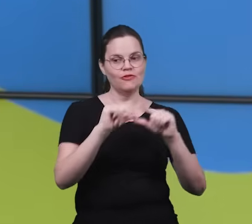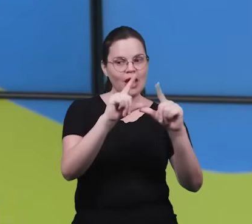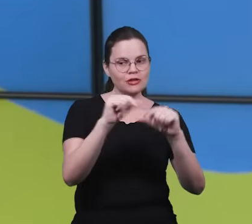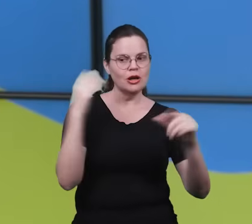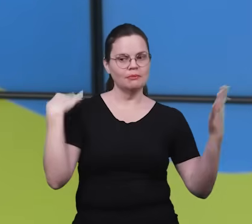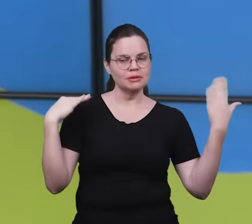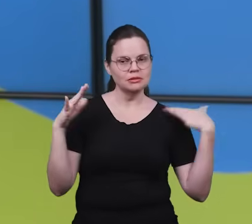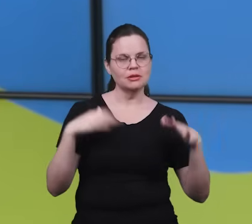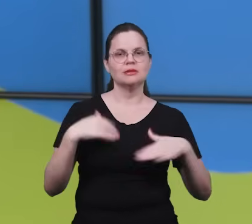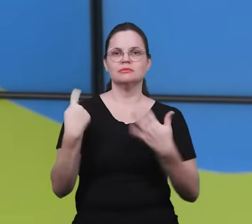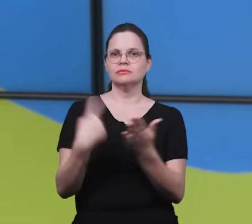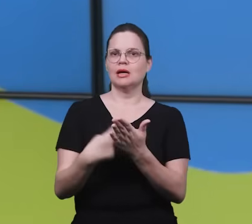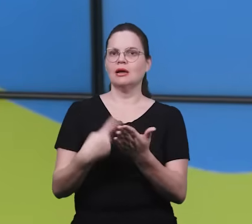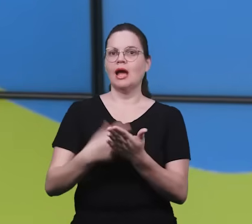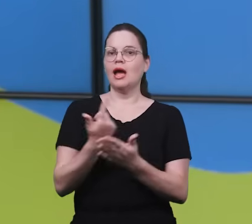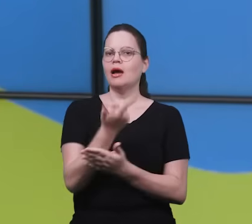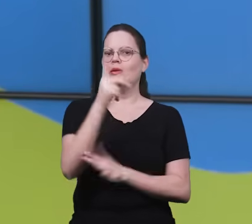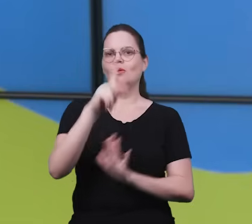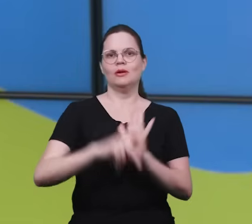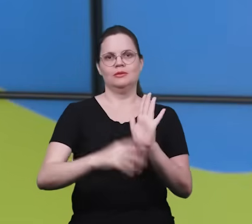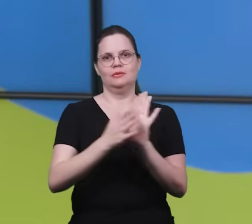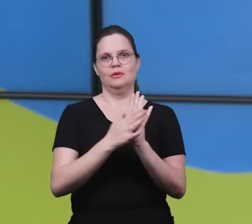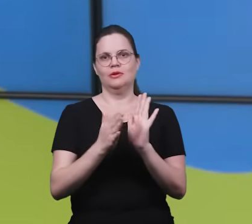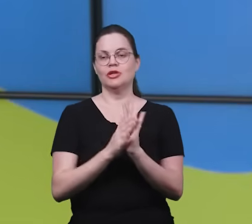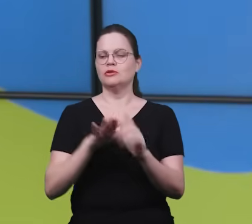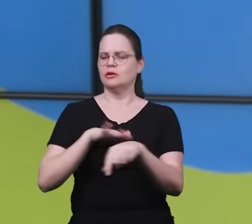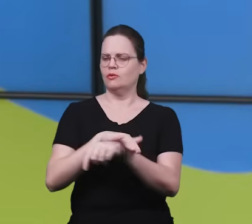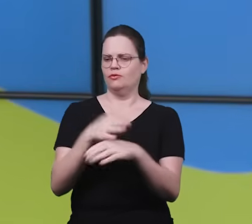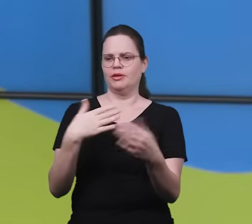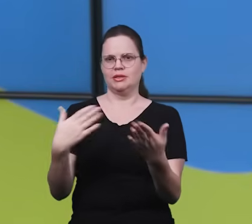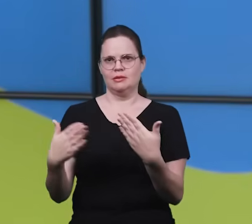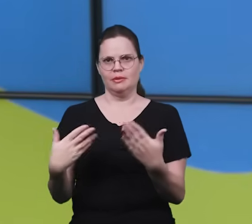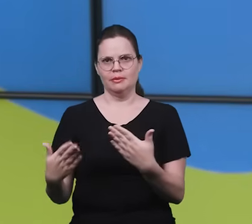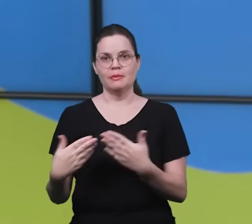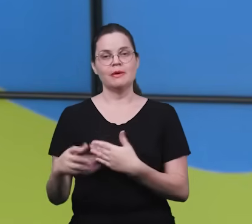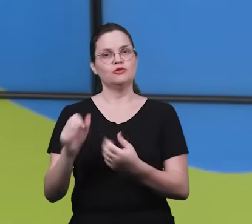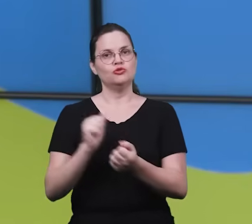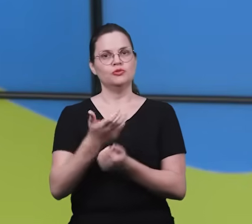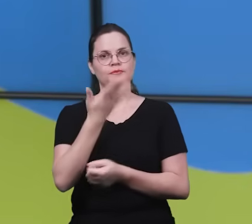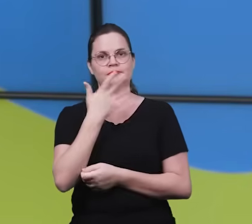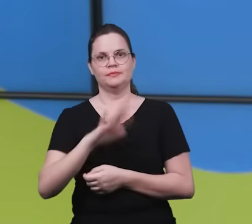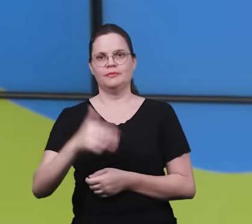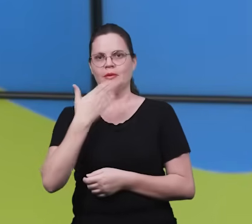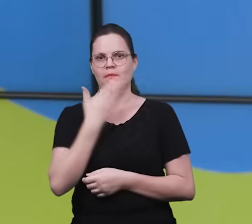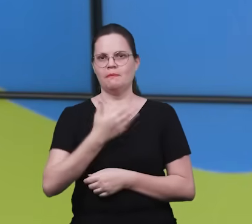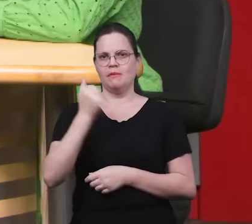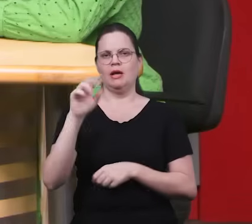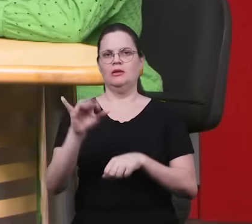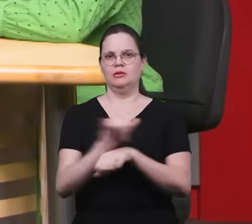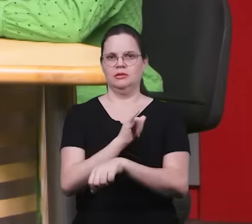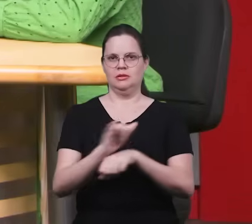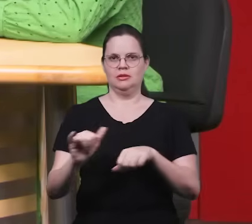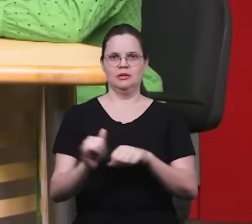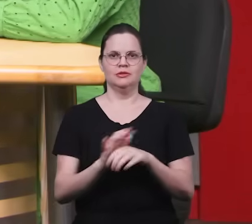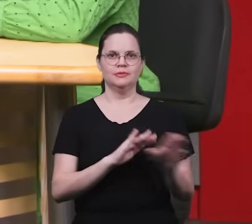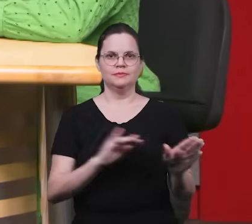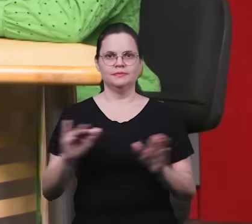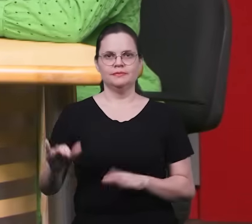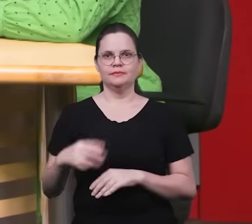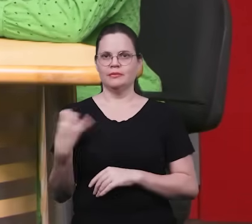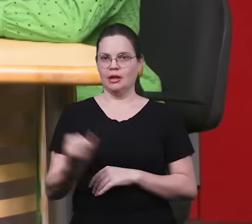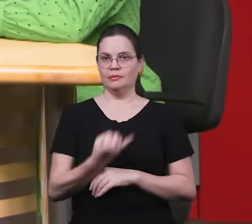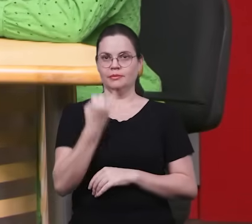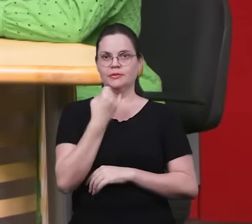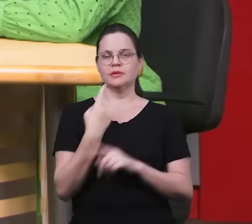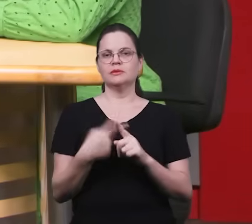viagem. Então, quando a família parte para o diálogo, eu acredito que ali é o melhor caminho. Isso é muito importante porque não